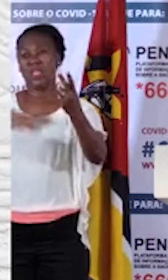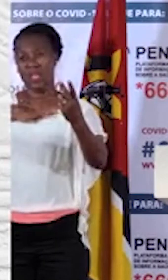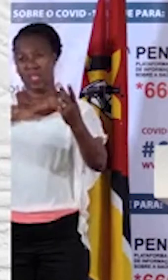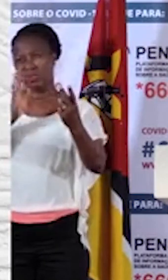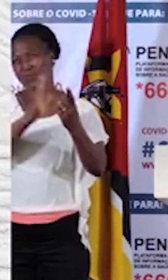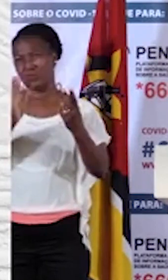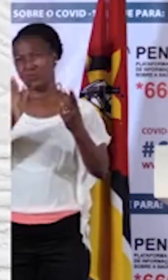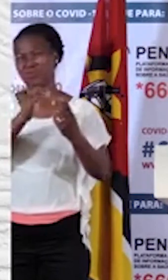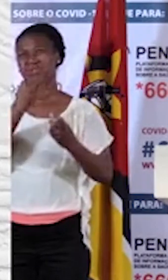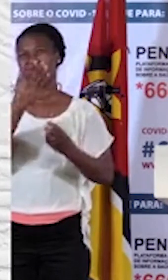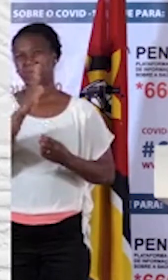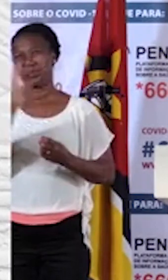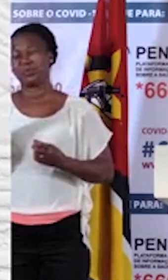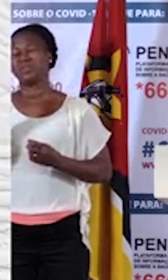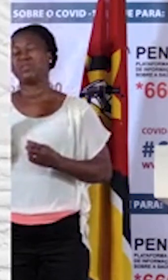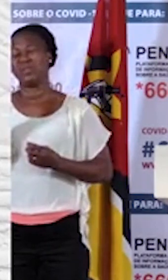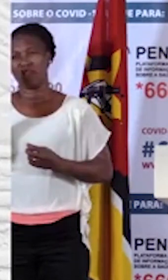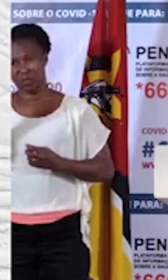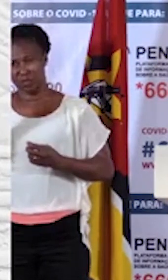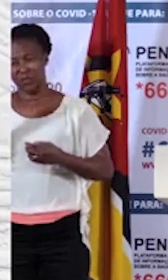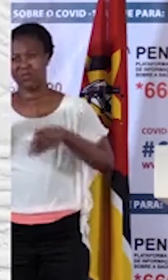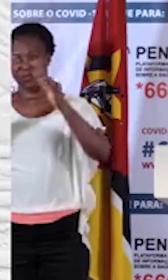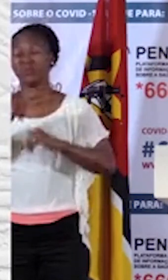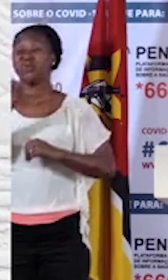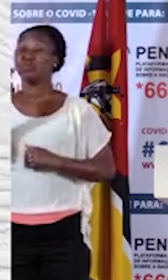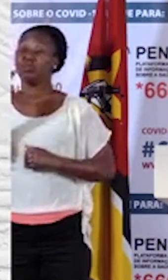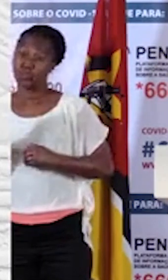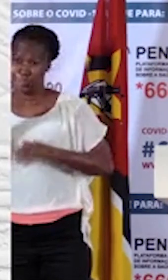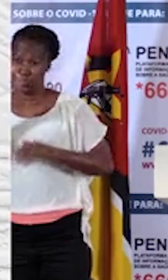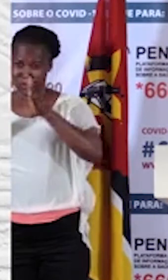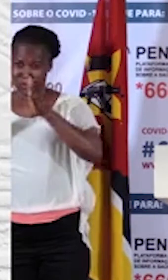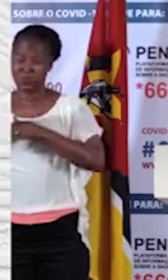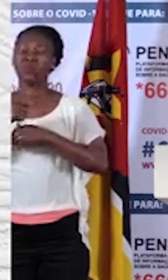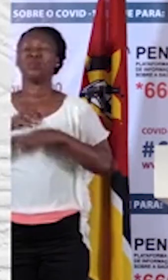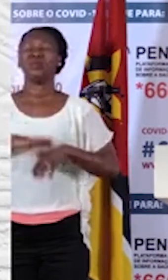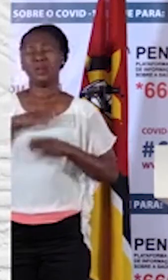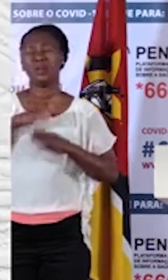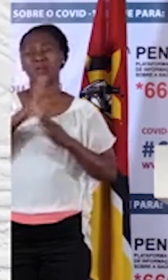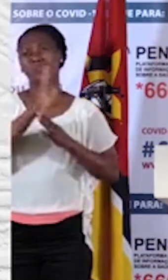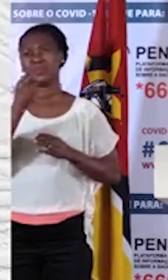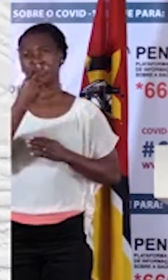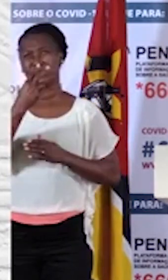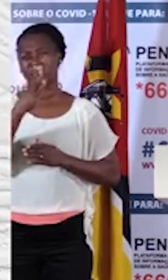idade, 2 na faixa etária de 25 a 34 anos de idade e 1